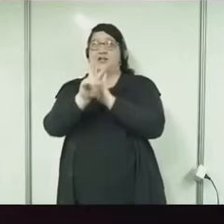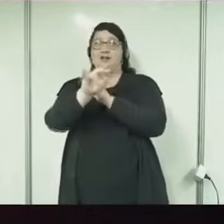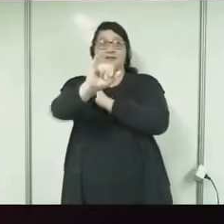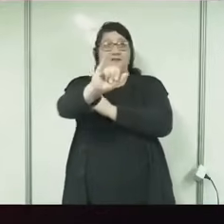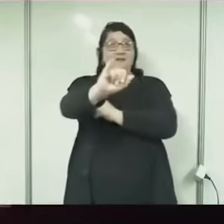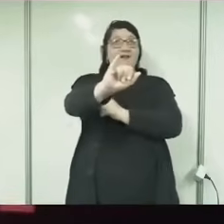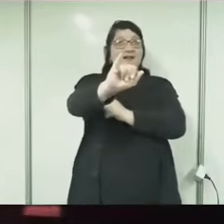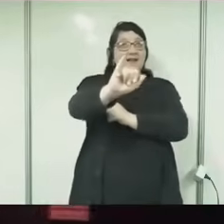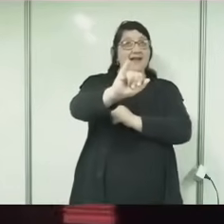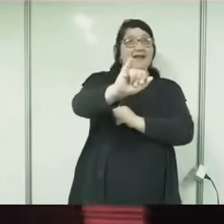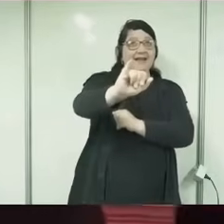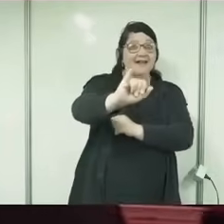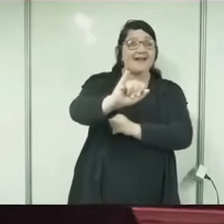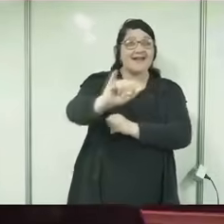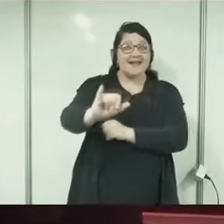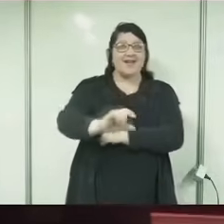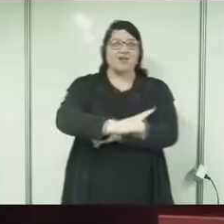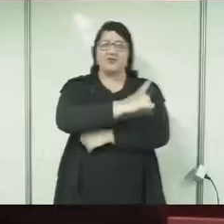já vem.